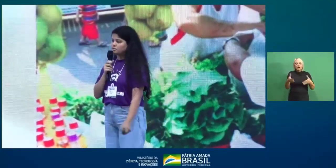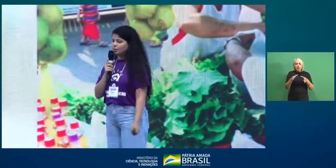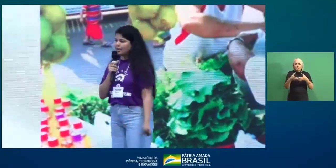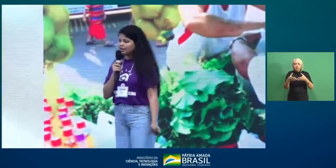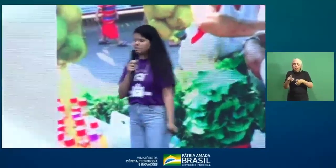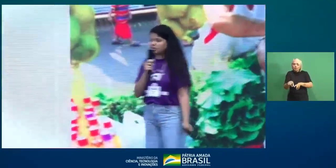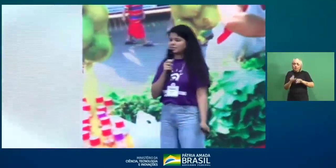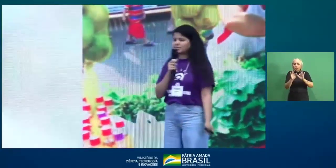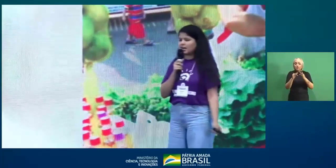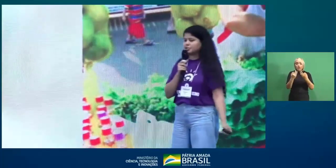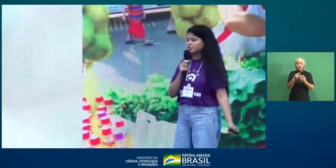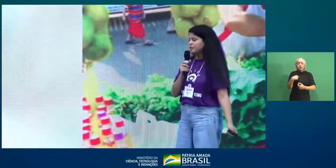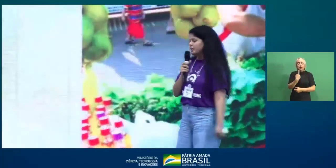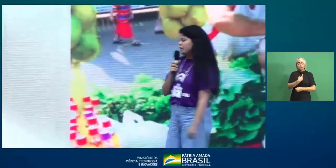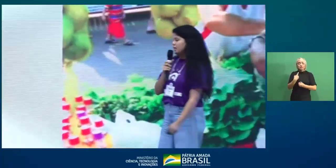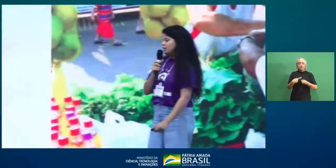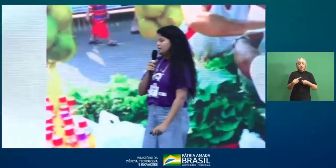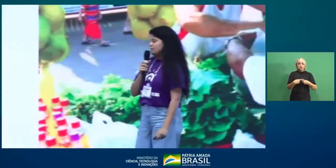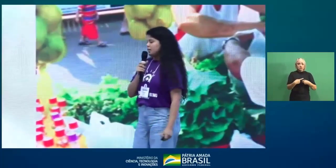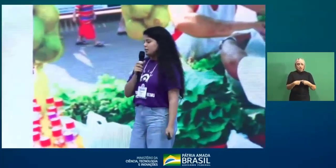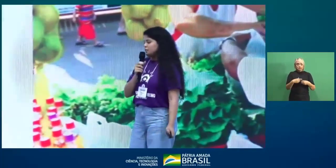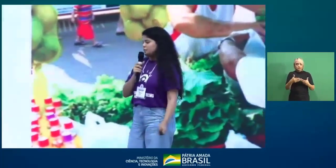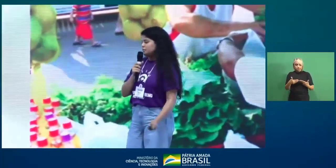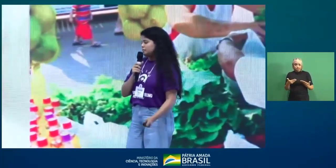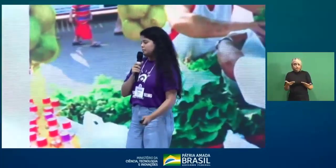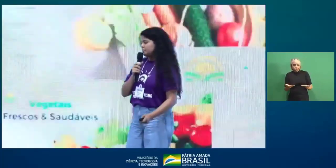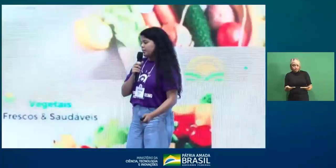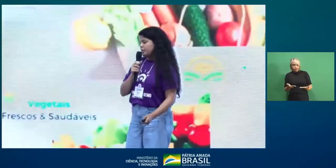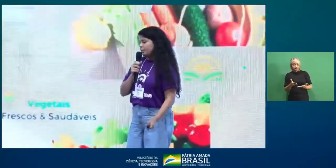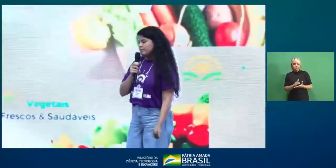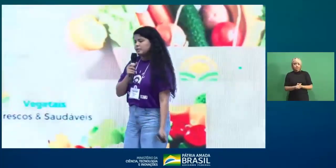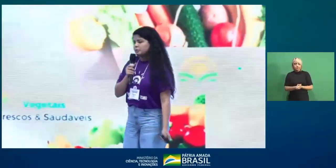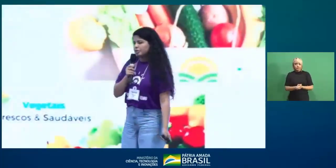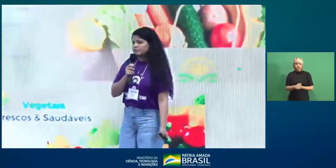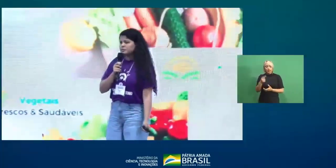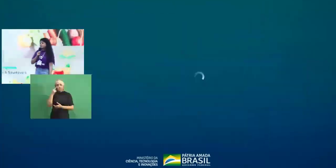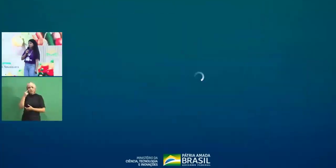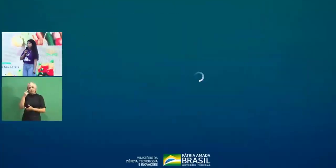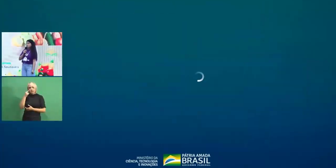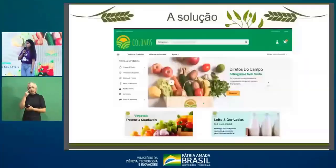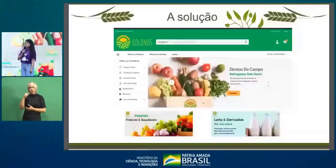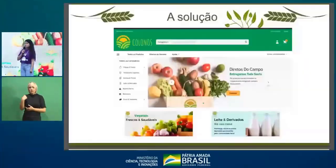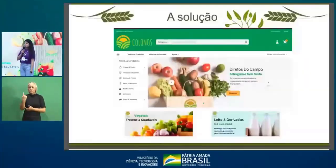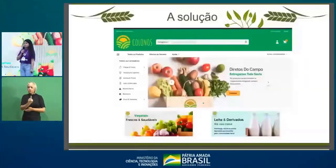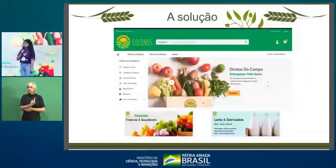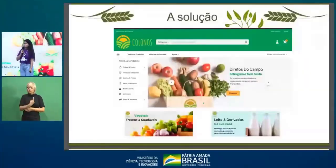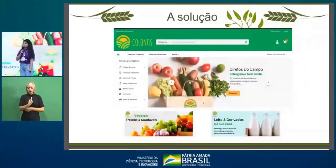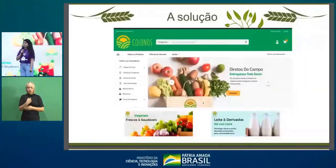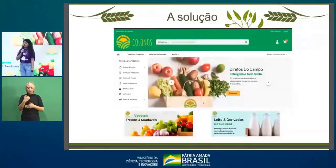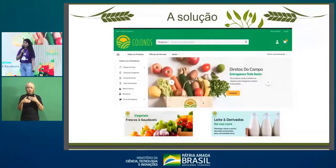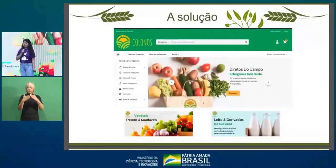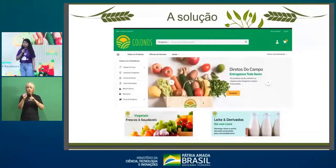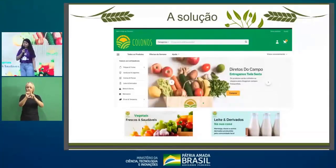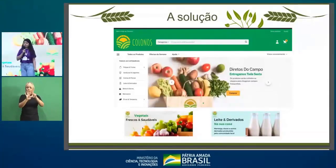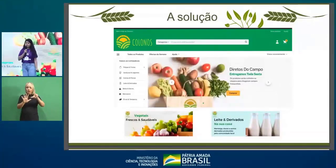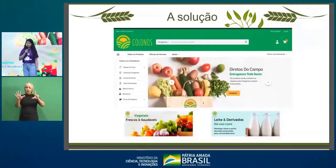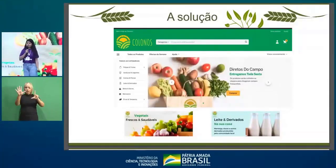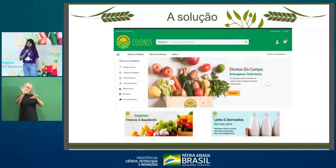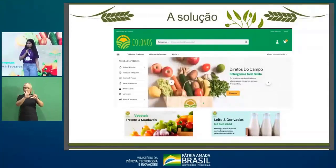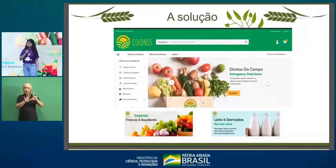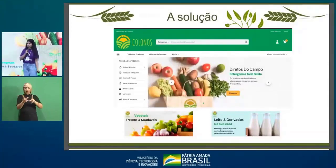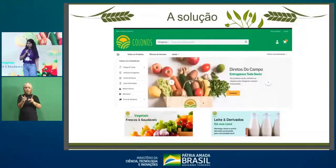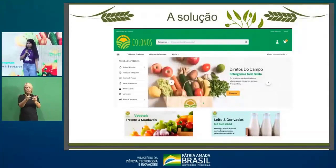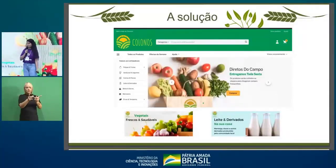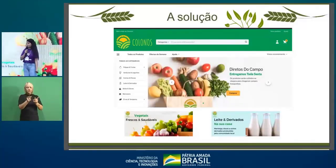agricultores familiares da nossa cidade. Então, pensando nisso, a gente desenvolveu a plataforma de